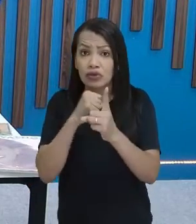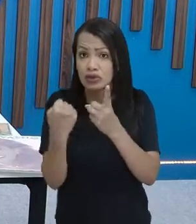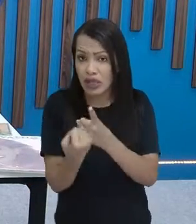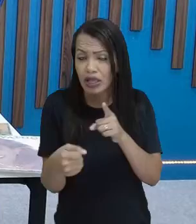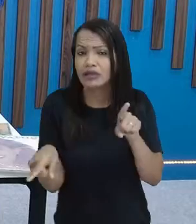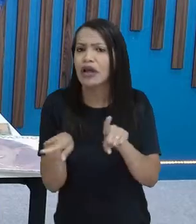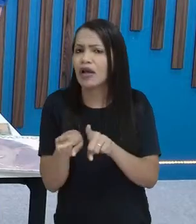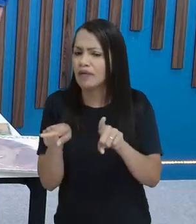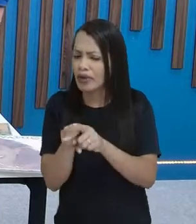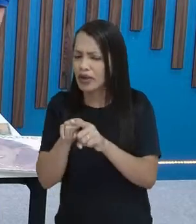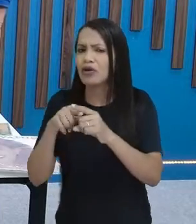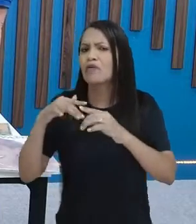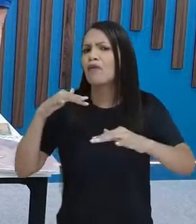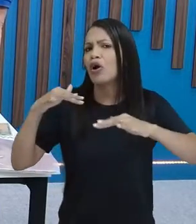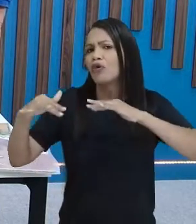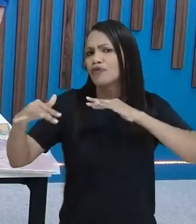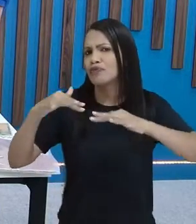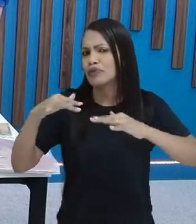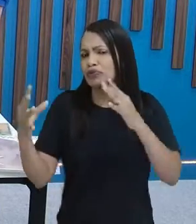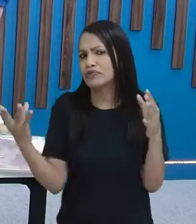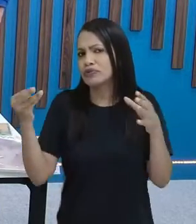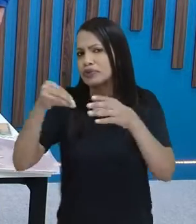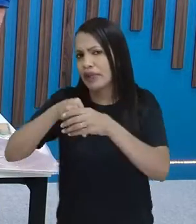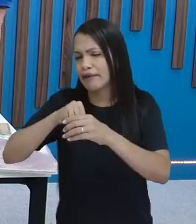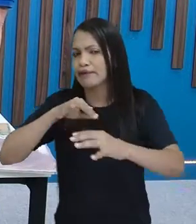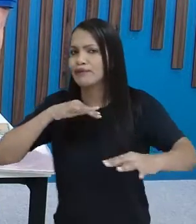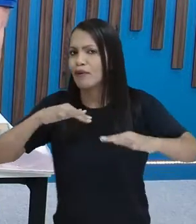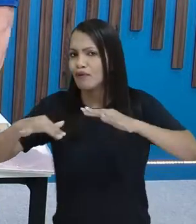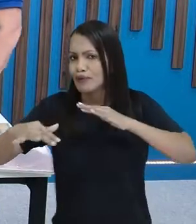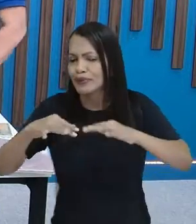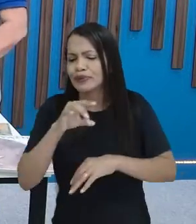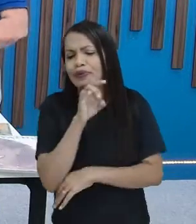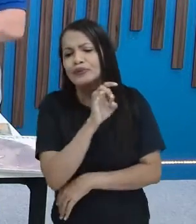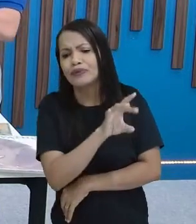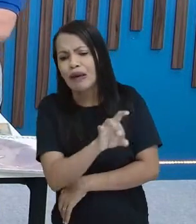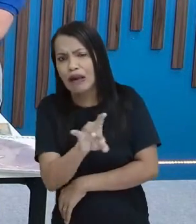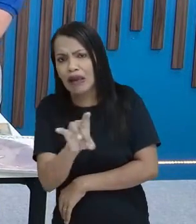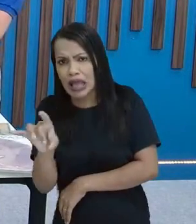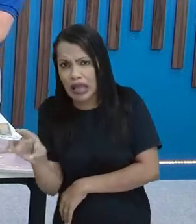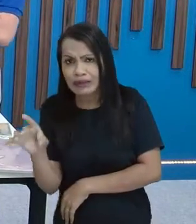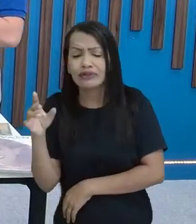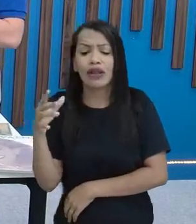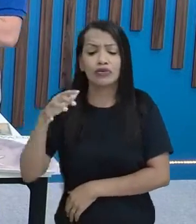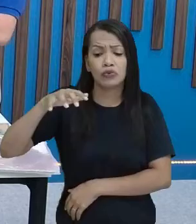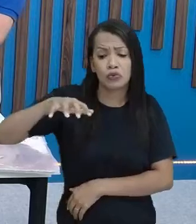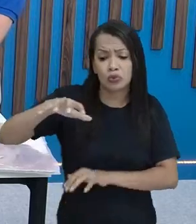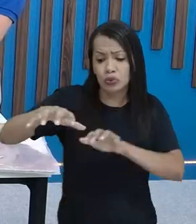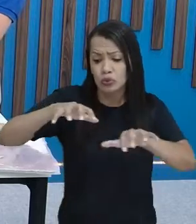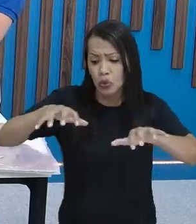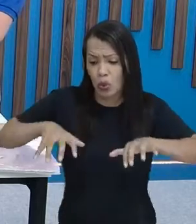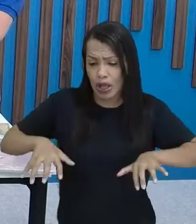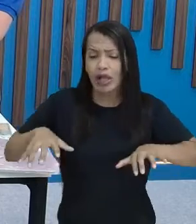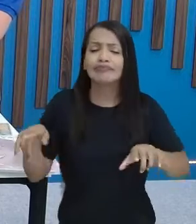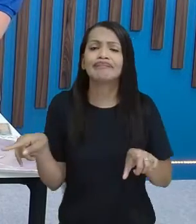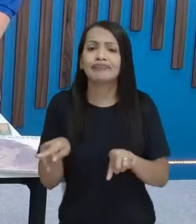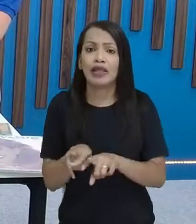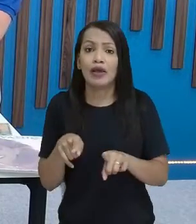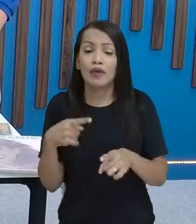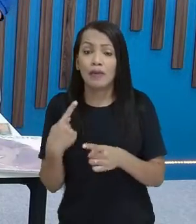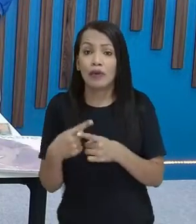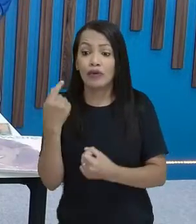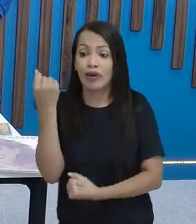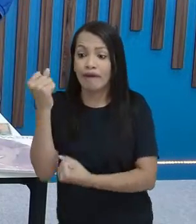os que movimentos, estão né? As músicas postas dentro dos movimentos. dentro Perfeito. ali de cada região. Porque a